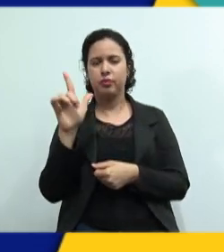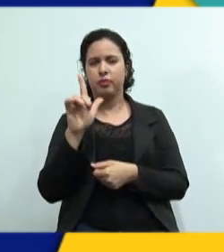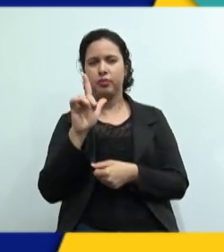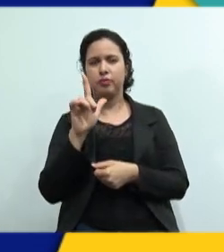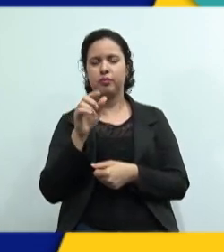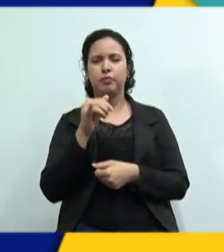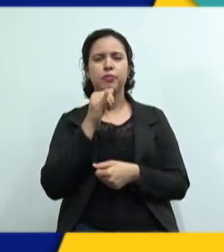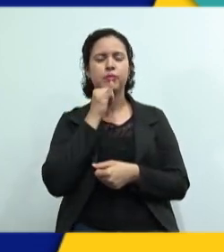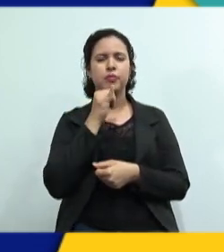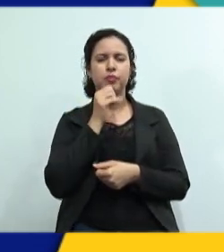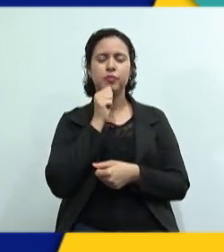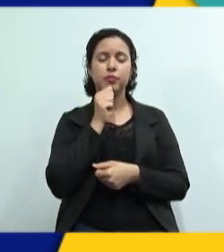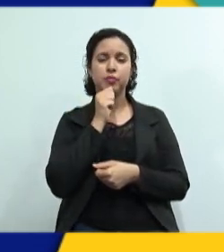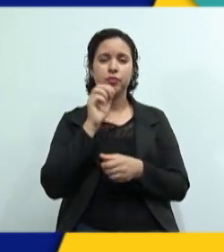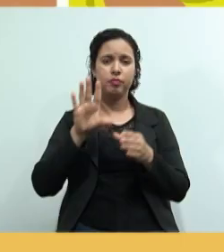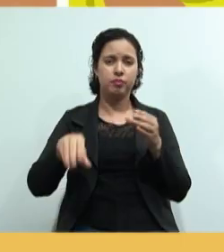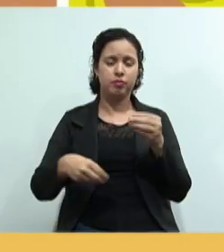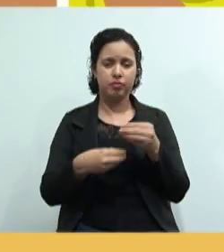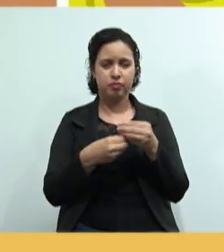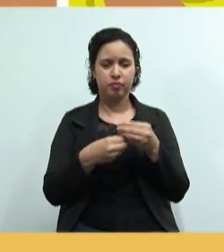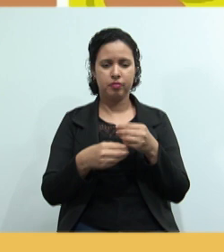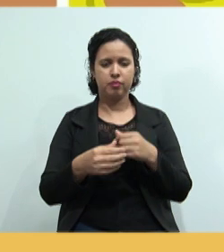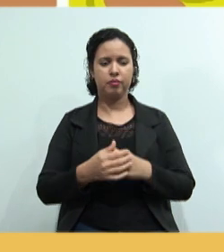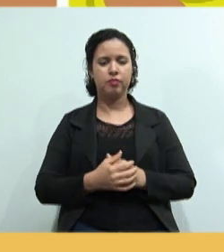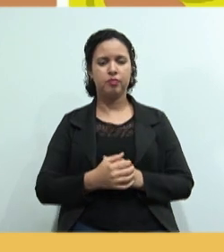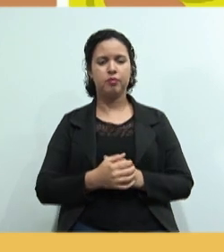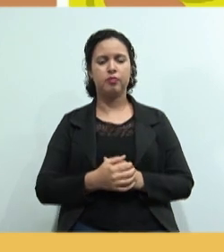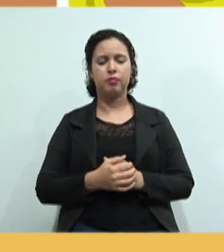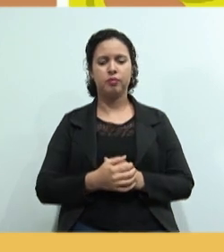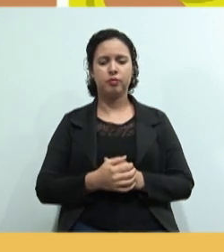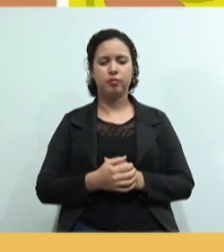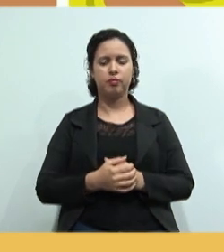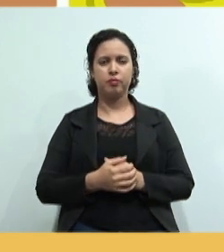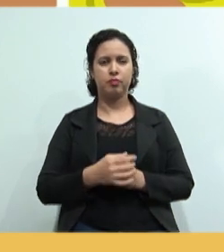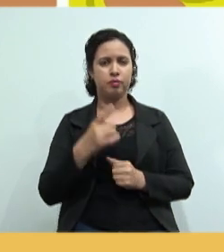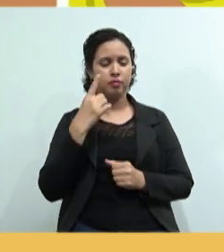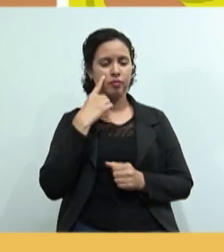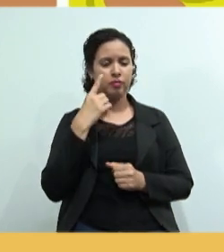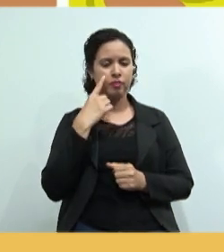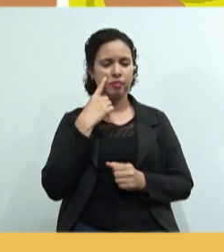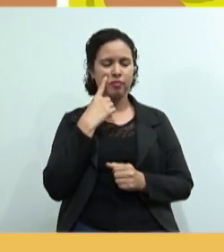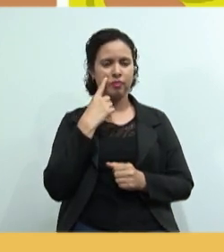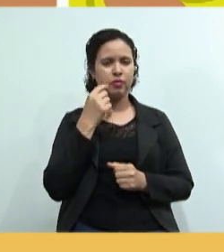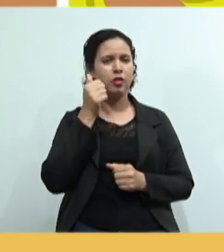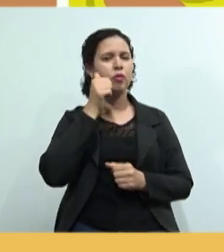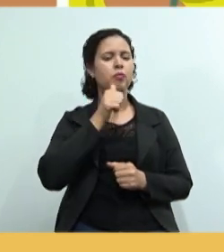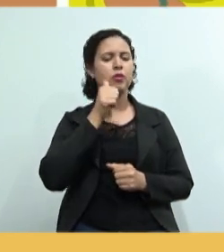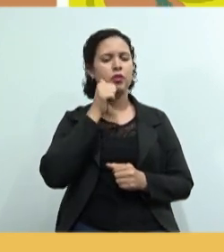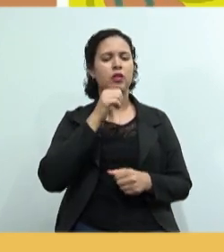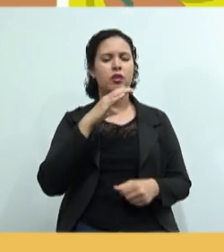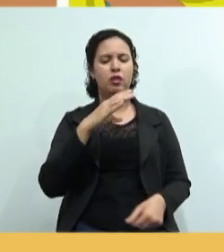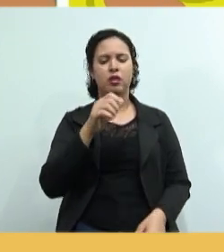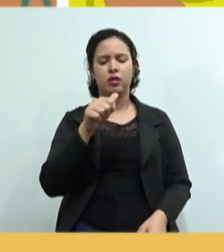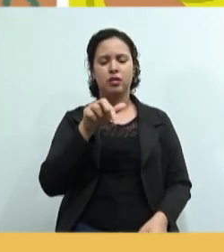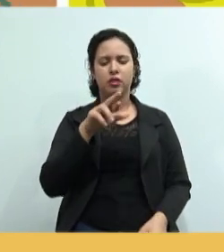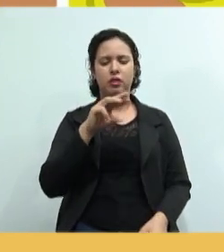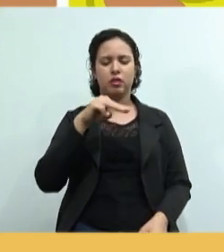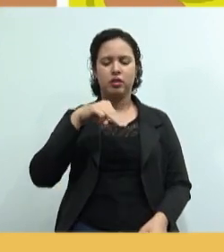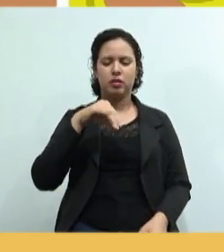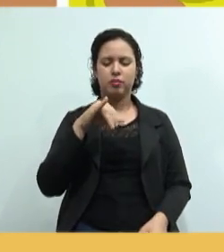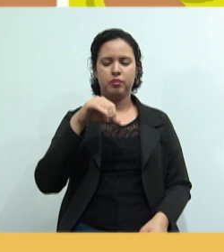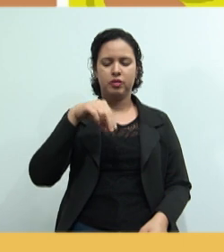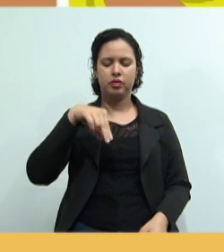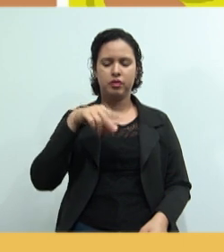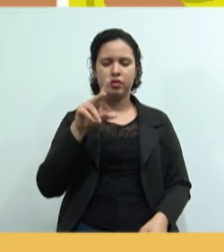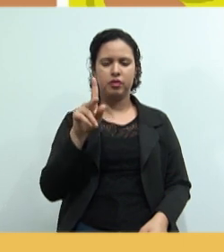agregam valor ao produto. Vamos analisar o caso da Carminha, que abriu uma confeitaria e vai torná-la